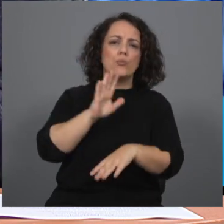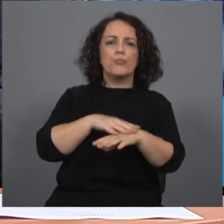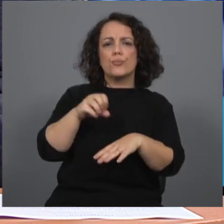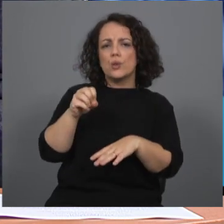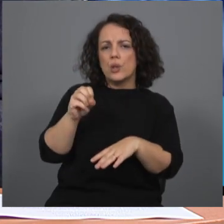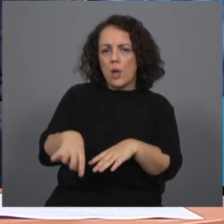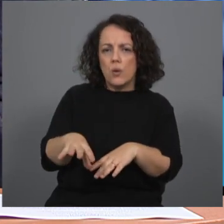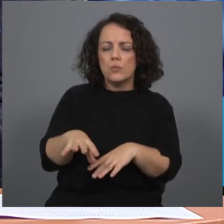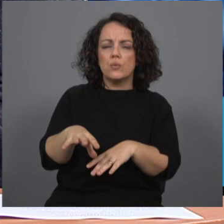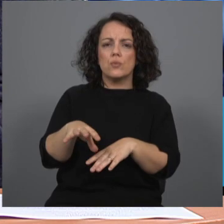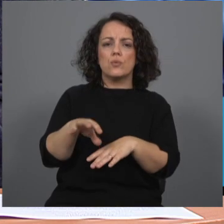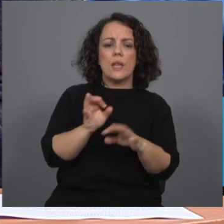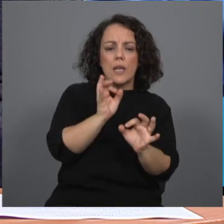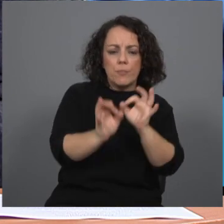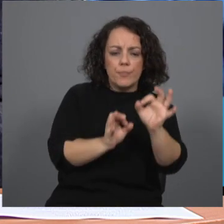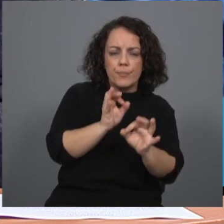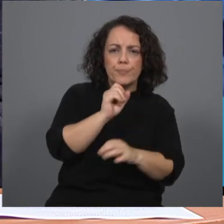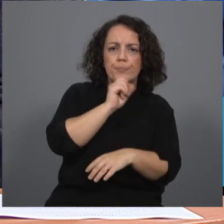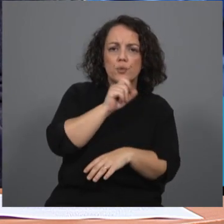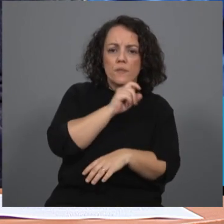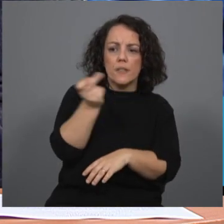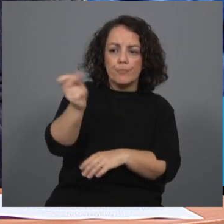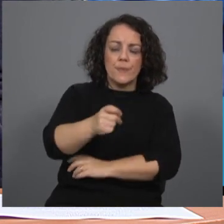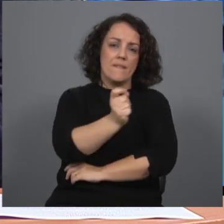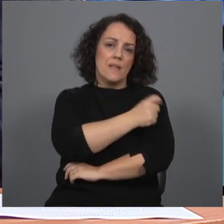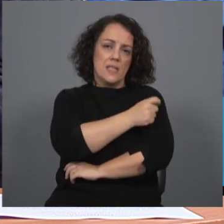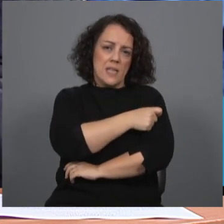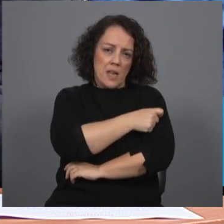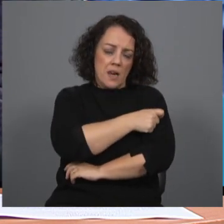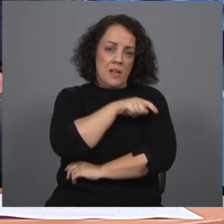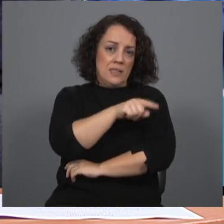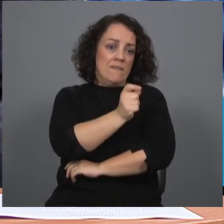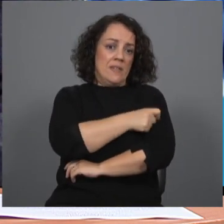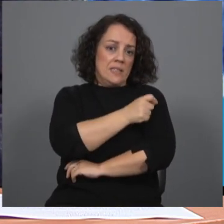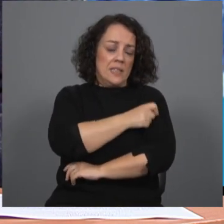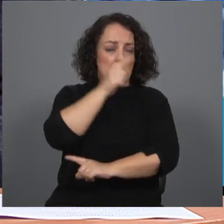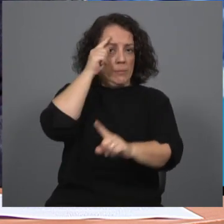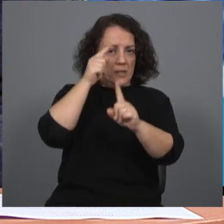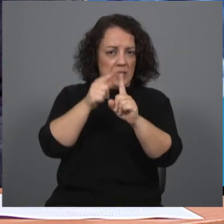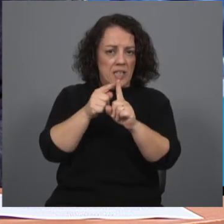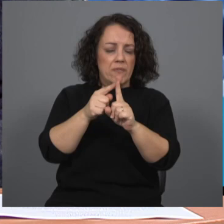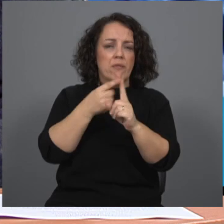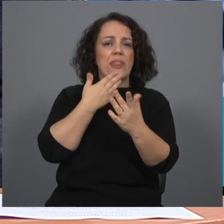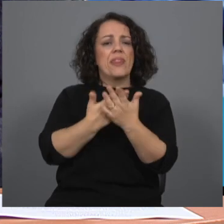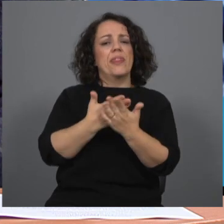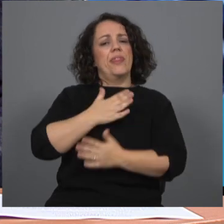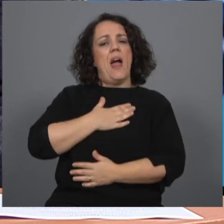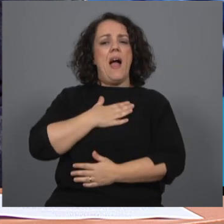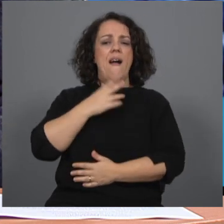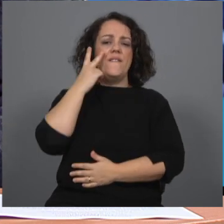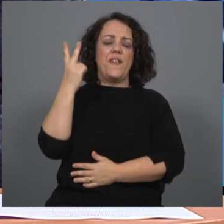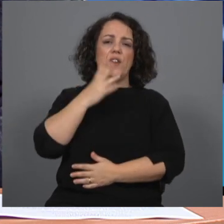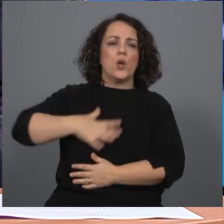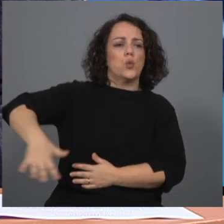à possibilidade de ter uma vacina, e uma vacina que atinja depois, nos permita viver com uma imunidade de